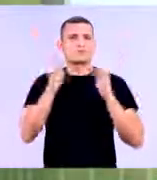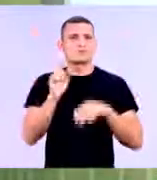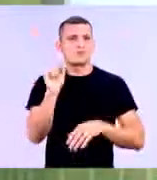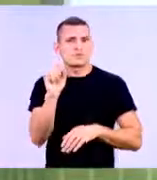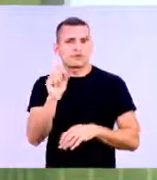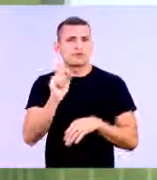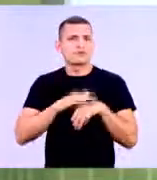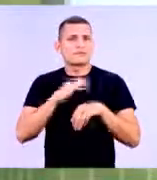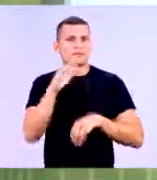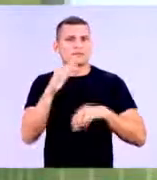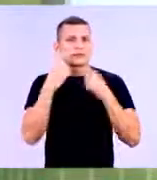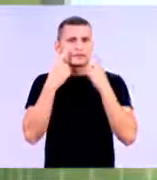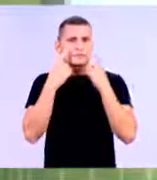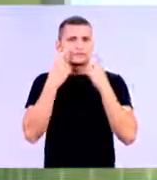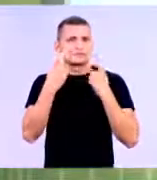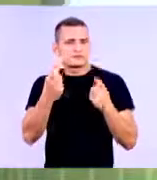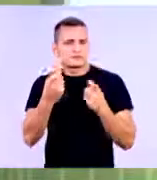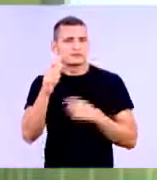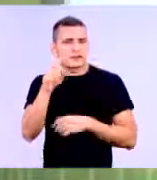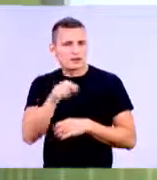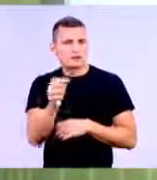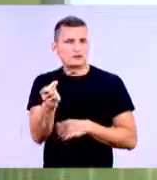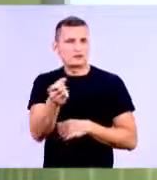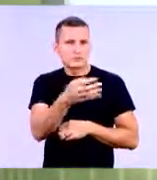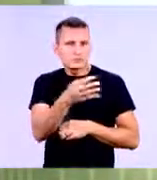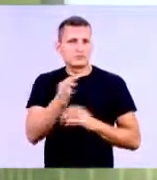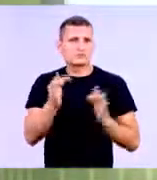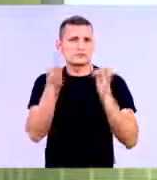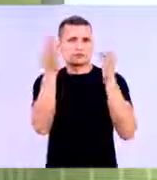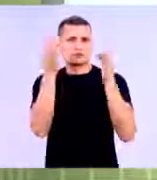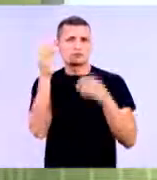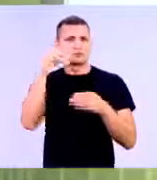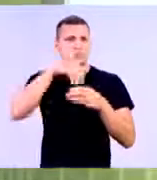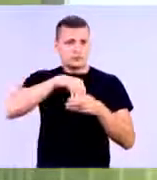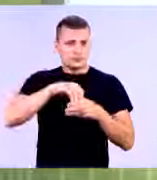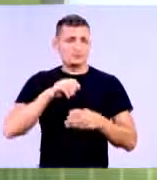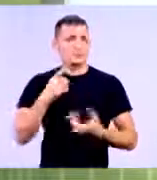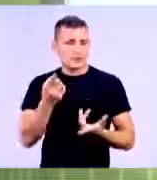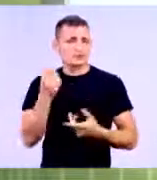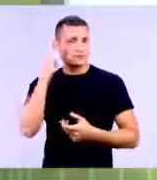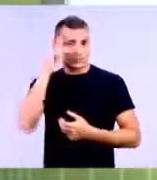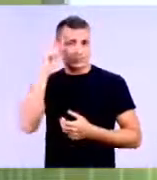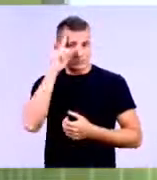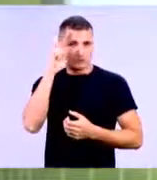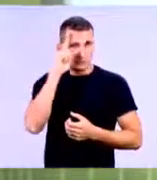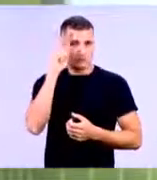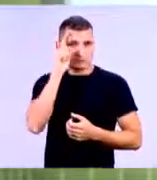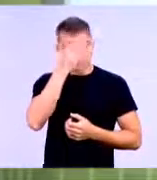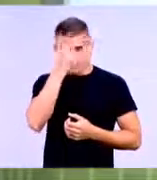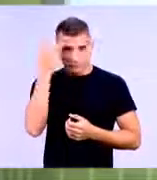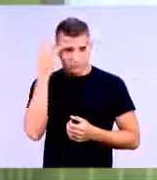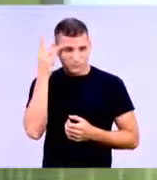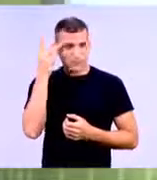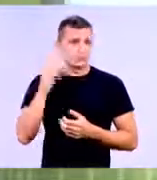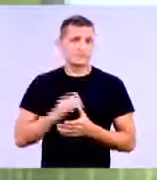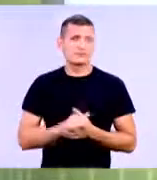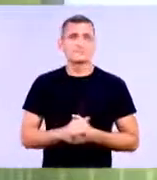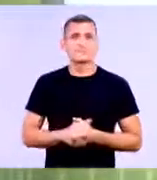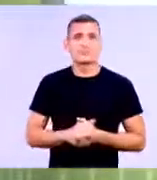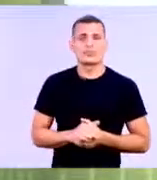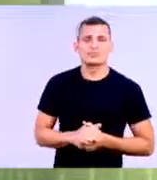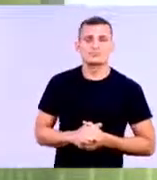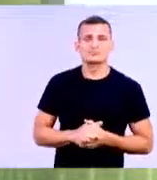interessante é que essas novas tecnologias que foram introduzidas no nosso dia a dia, elas passaram até